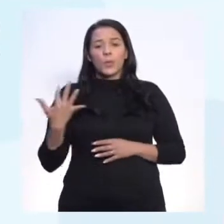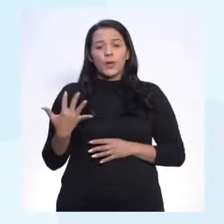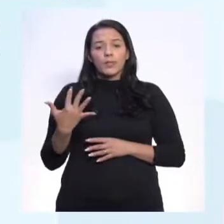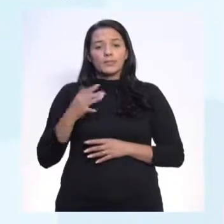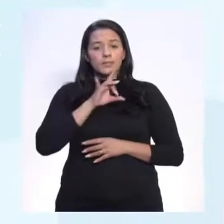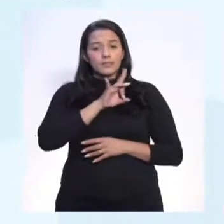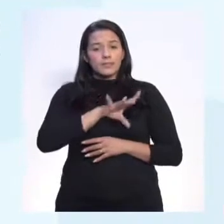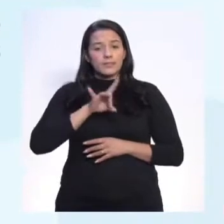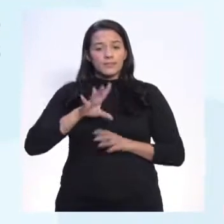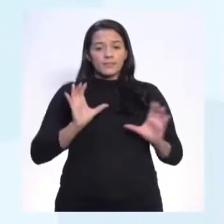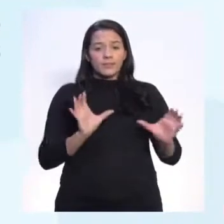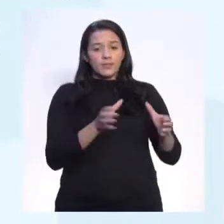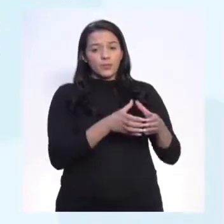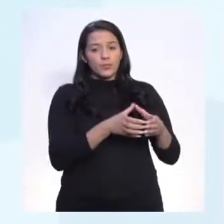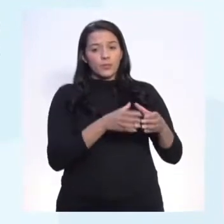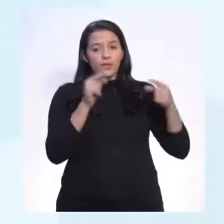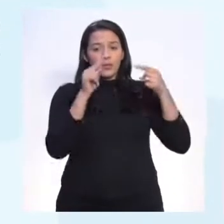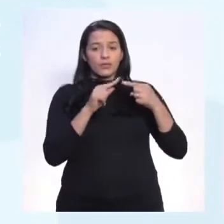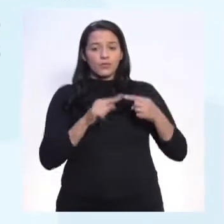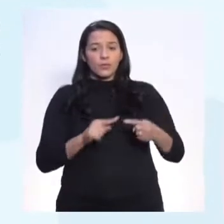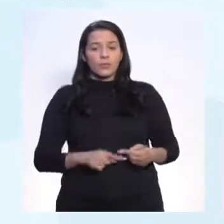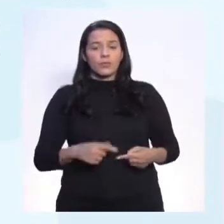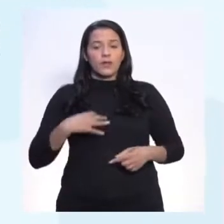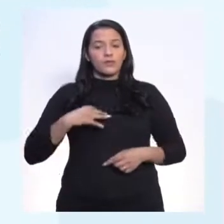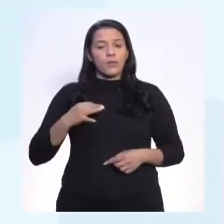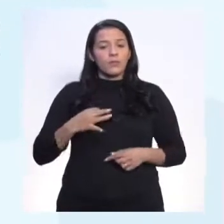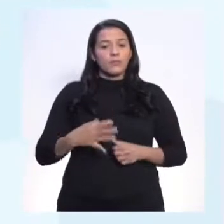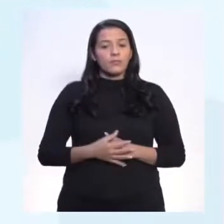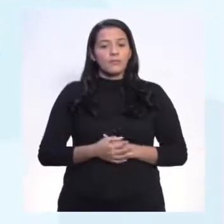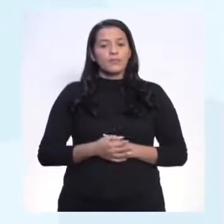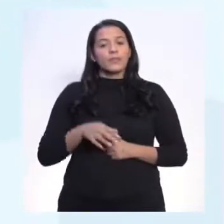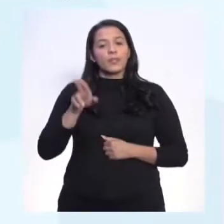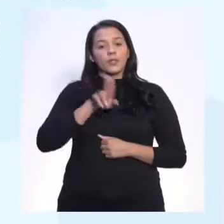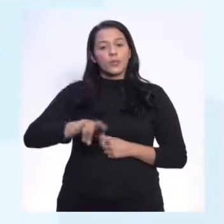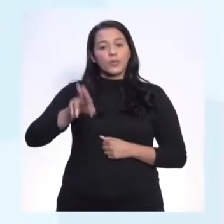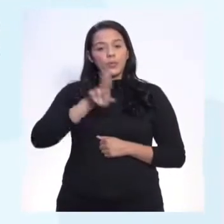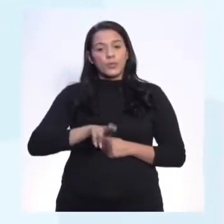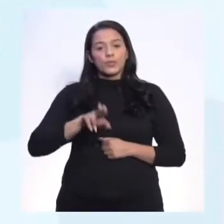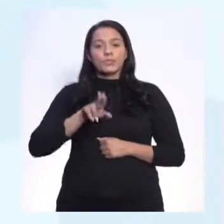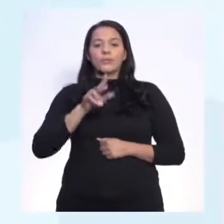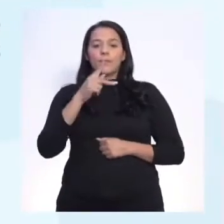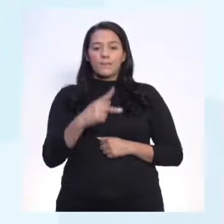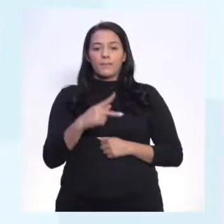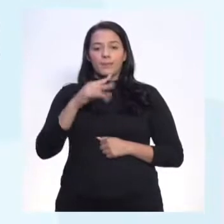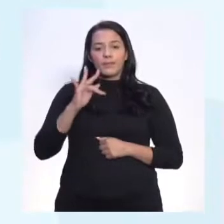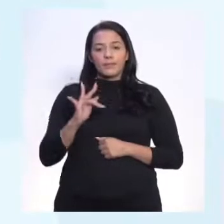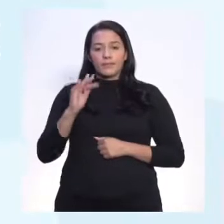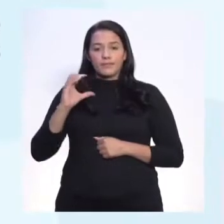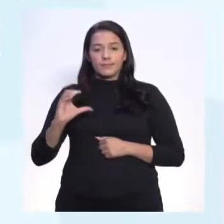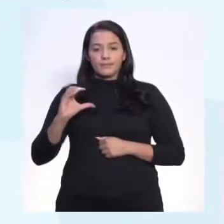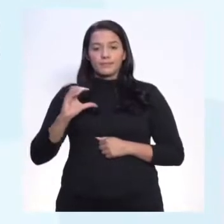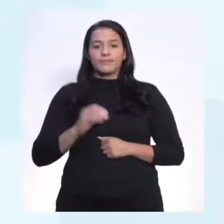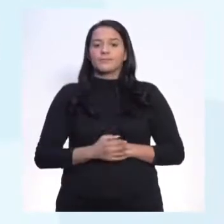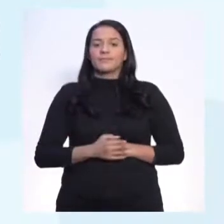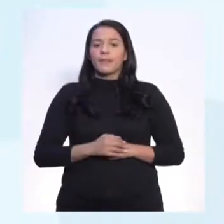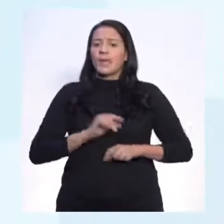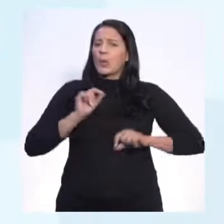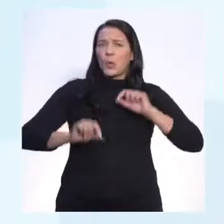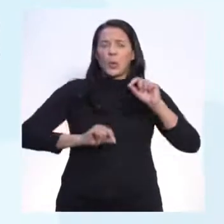de Carlos poderá combinar as roupas? Use o PFC. Nossa, o que